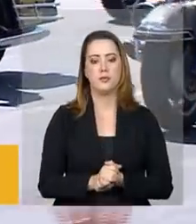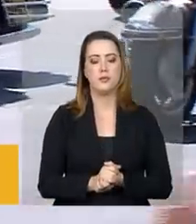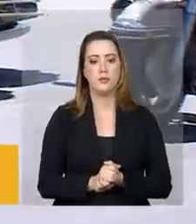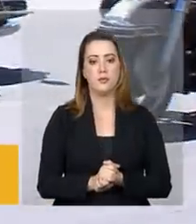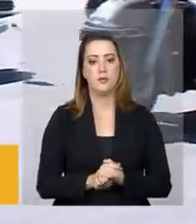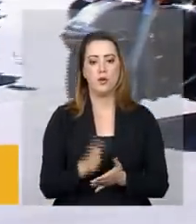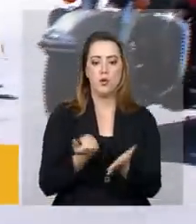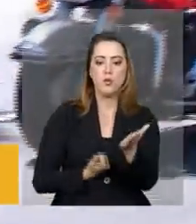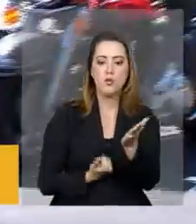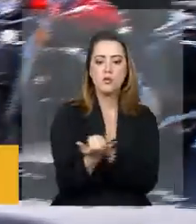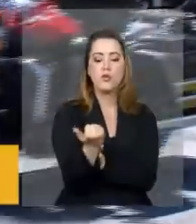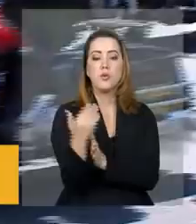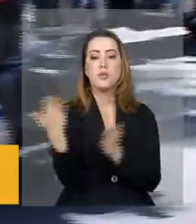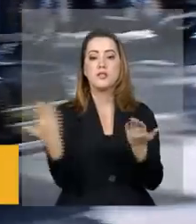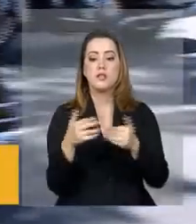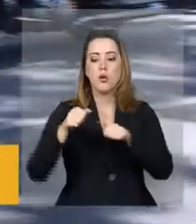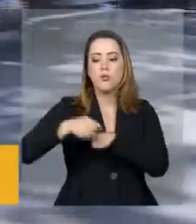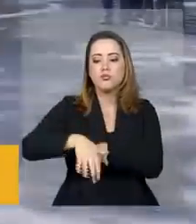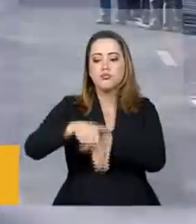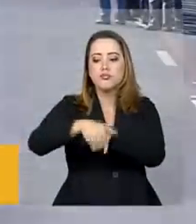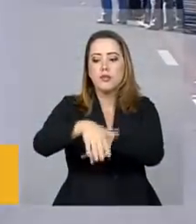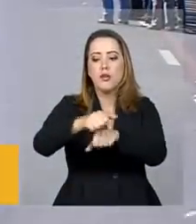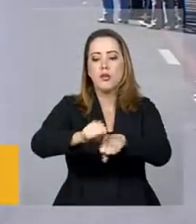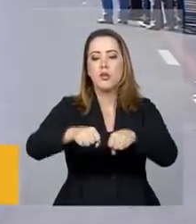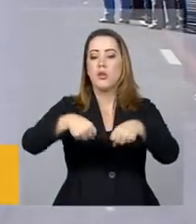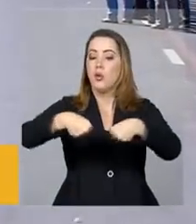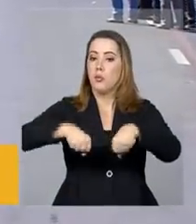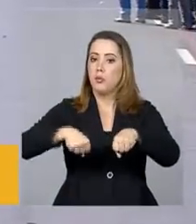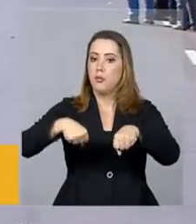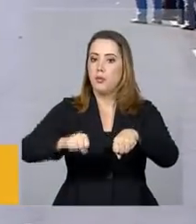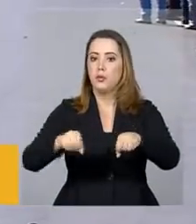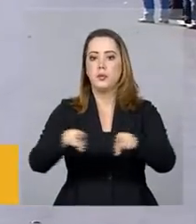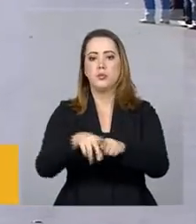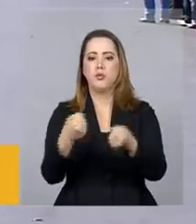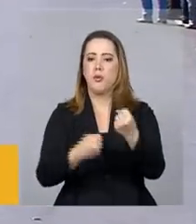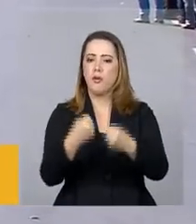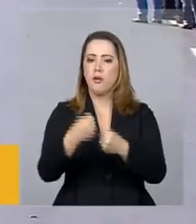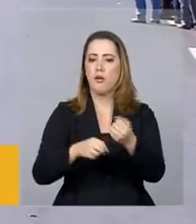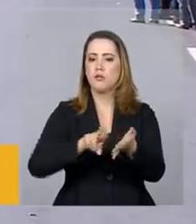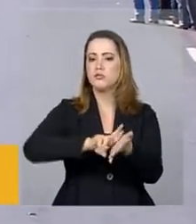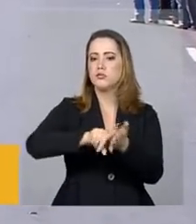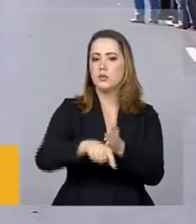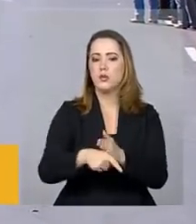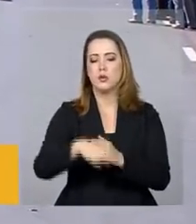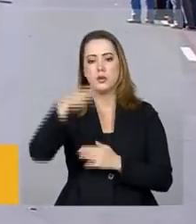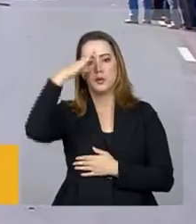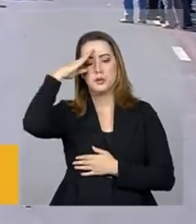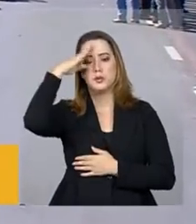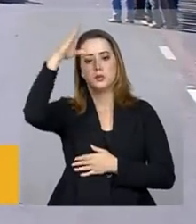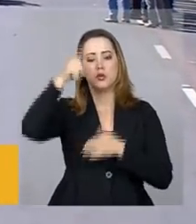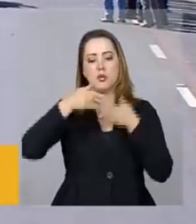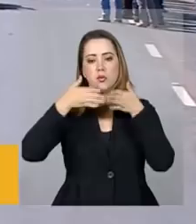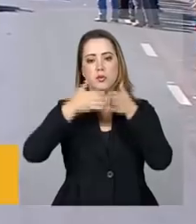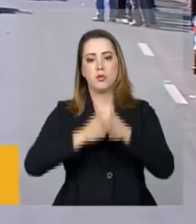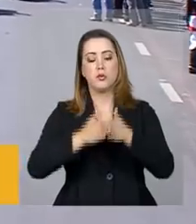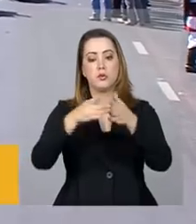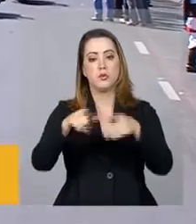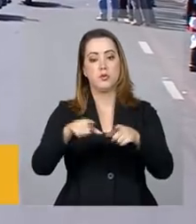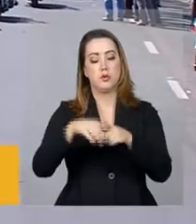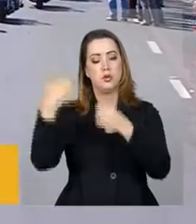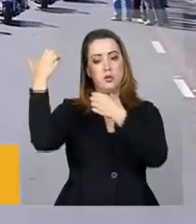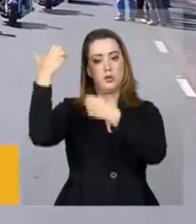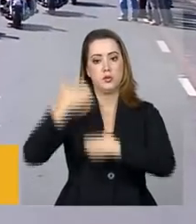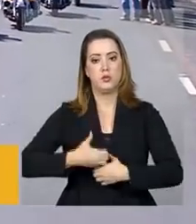Dá início o desfile das tropas motorizadas, batedores motociclistas da Marinha, do Exército, da